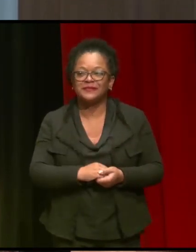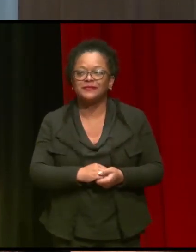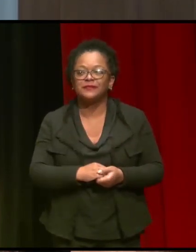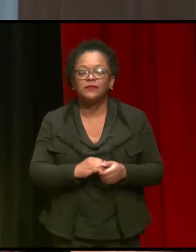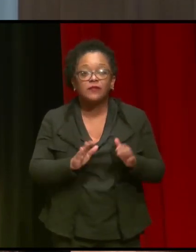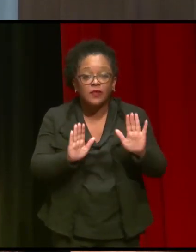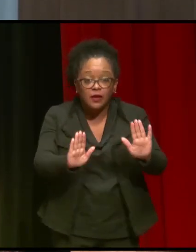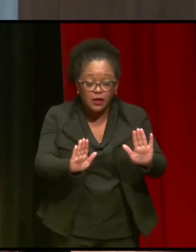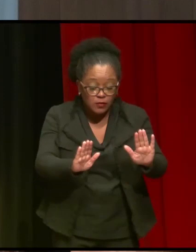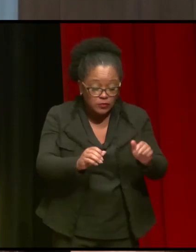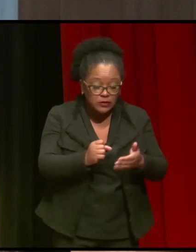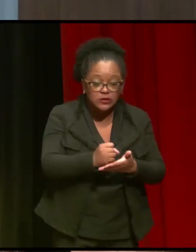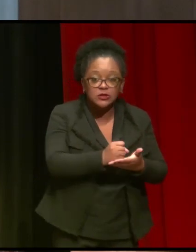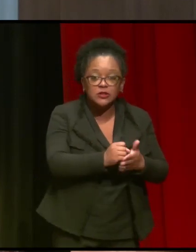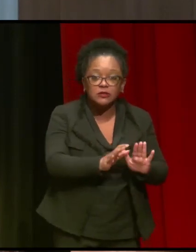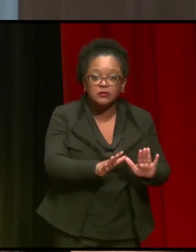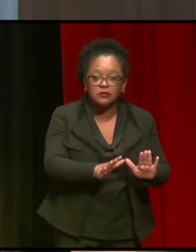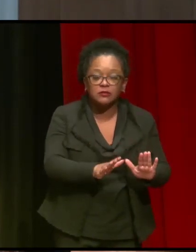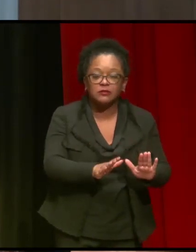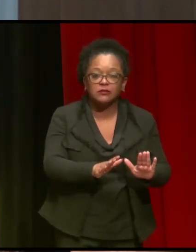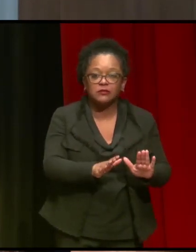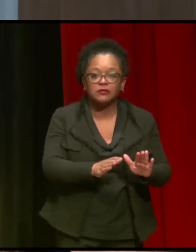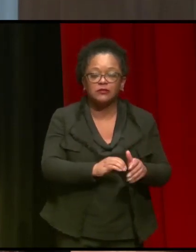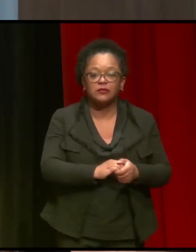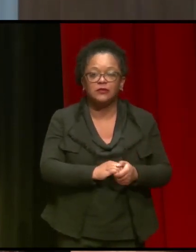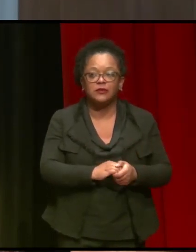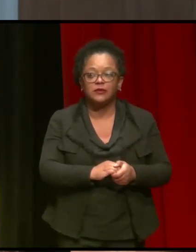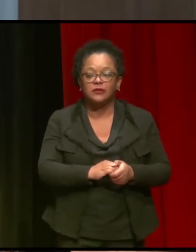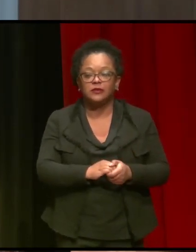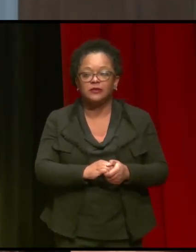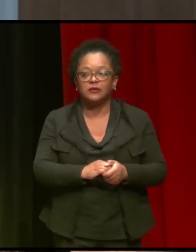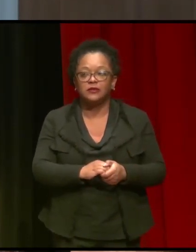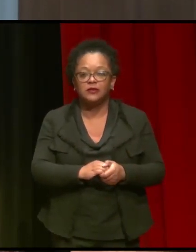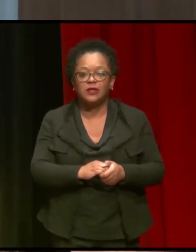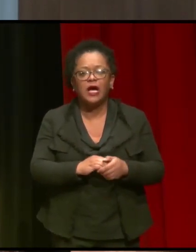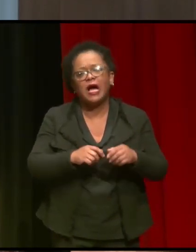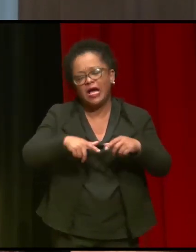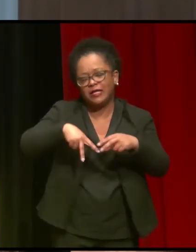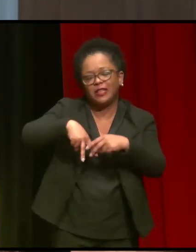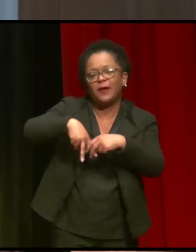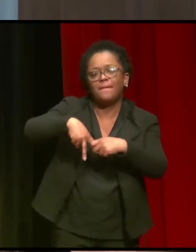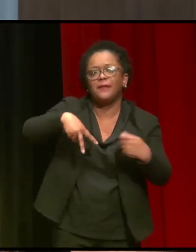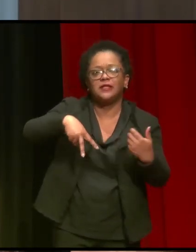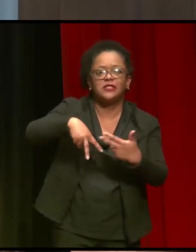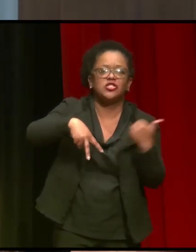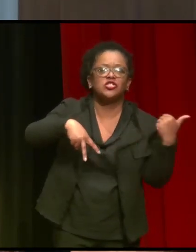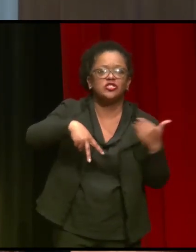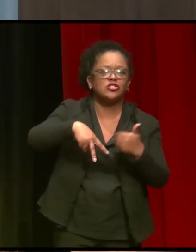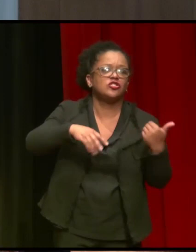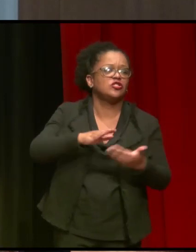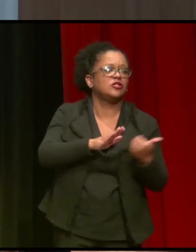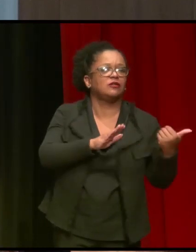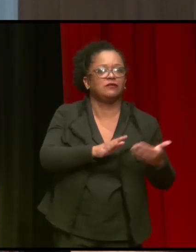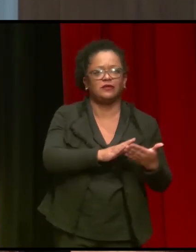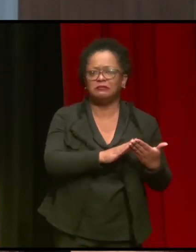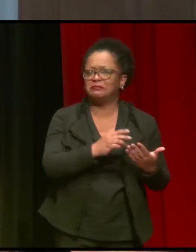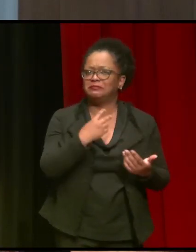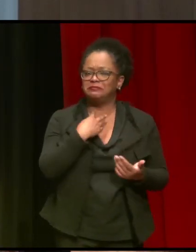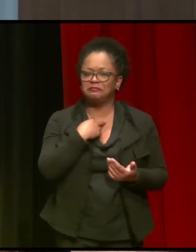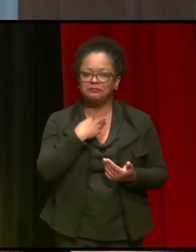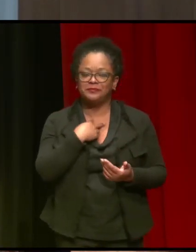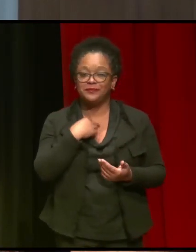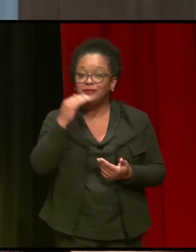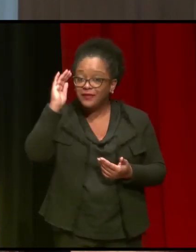a muleta do homem aí, rapaz, a perna é dele. Ah, tira a sua perna aí, Paulinho, vou levar a sua perna lá para o fundo, depois eu trago de volta para você, viu? Não tem problema não. Você